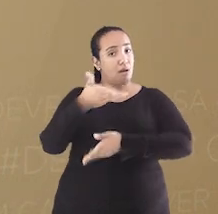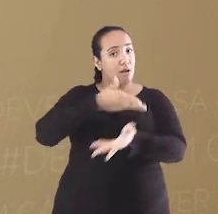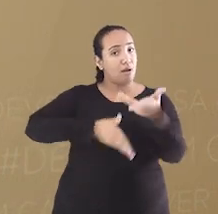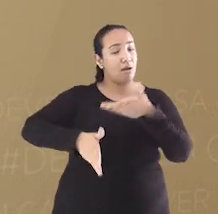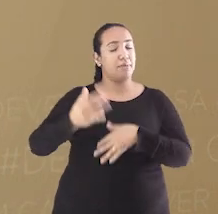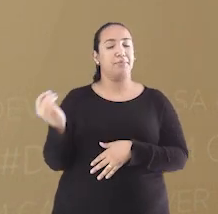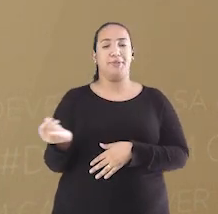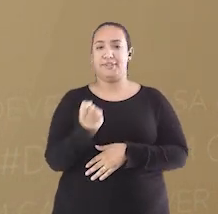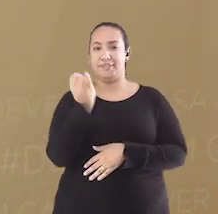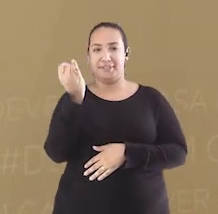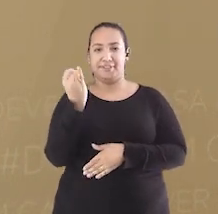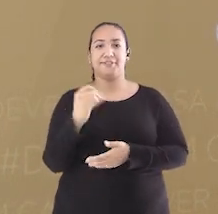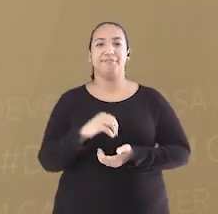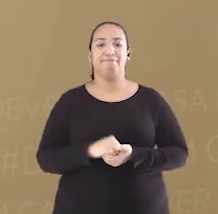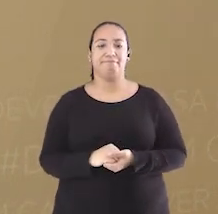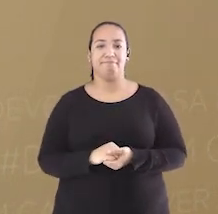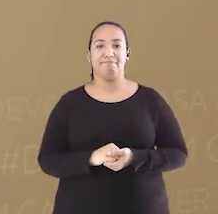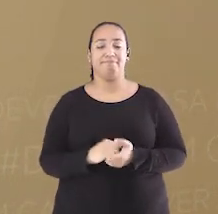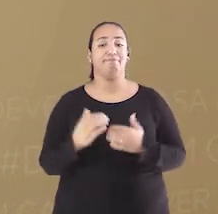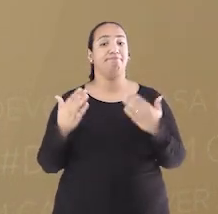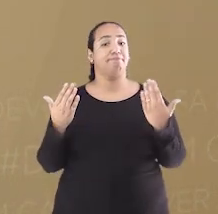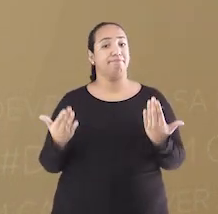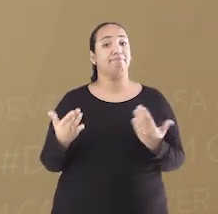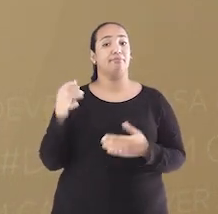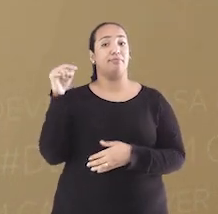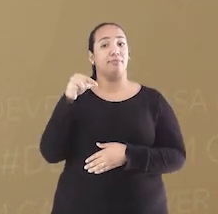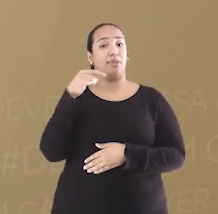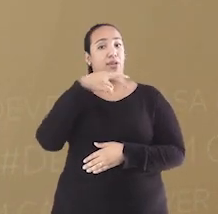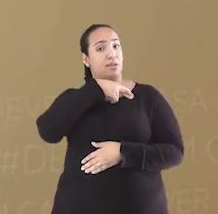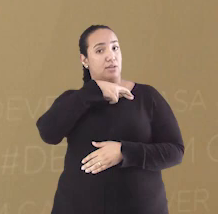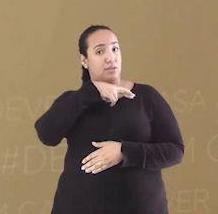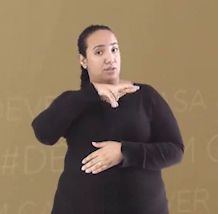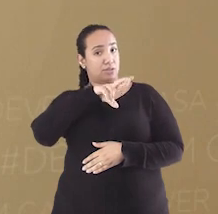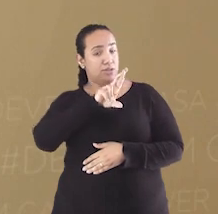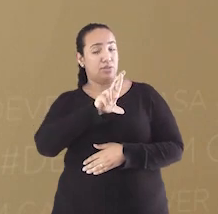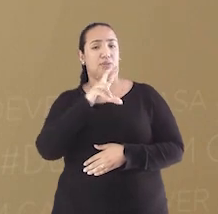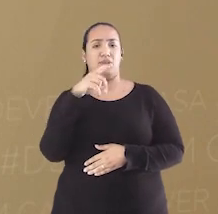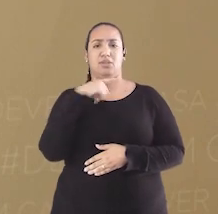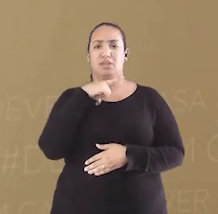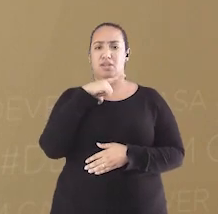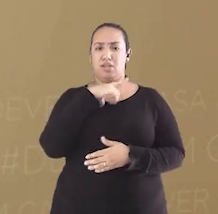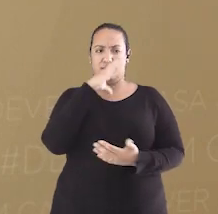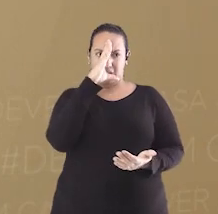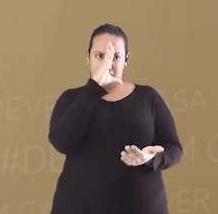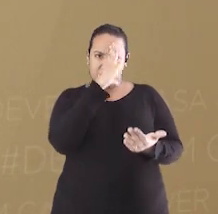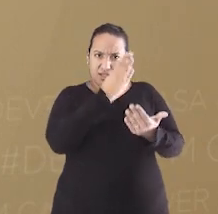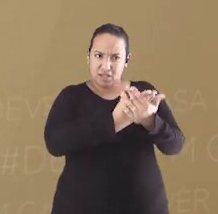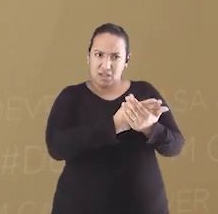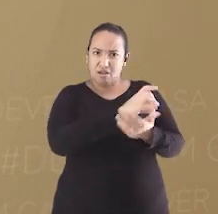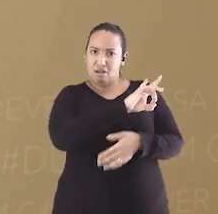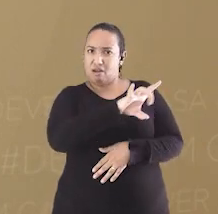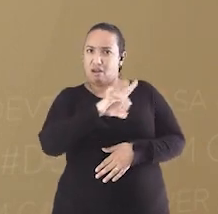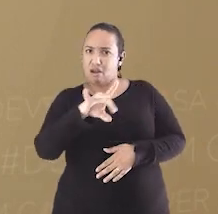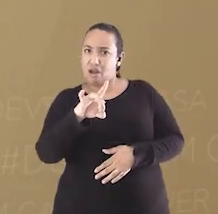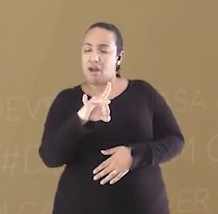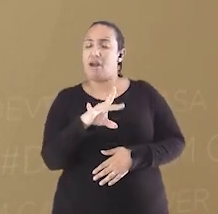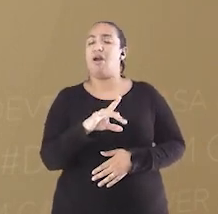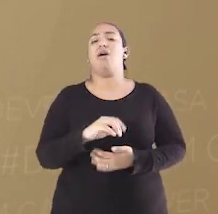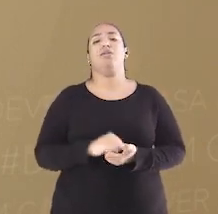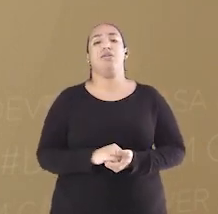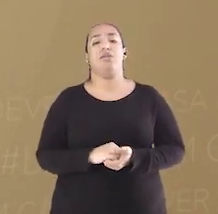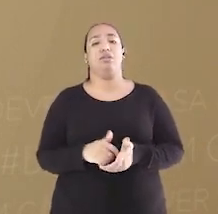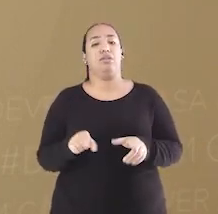fundamental. Vamos lá. As religiões, por mais que tenham as suas crenças religiosas e